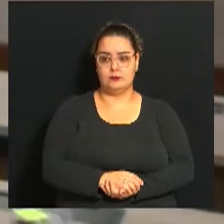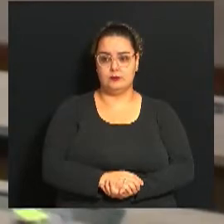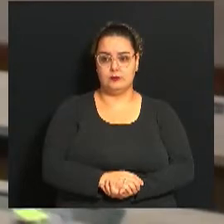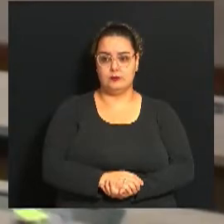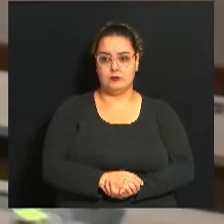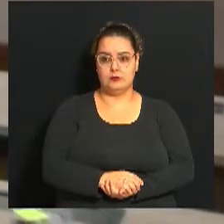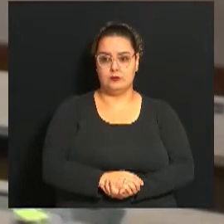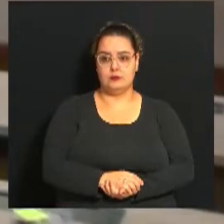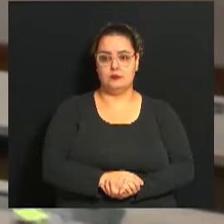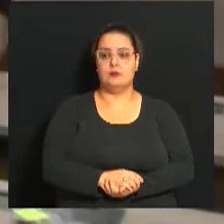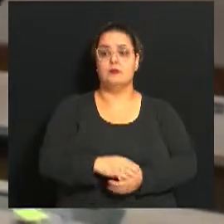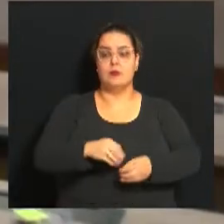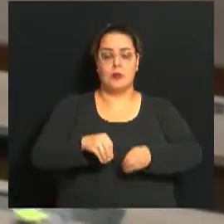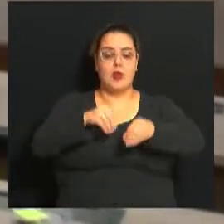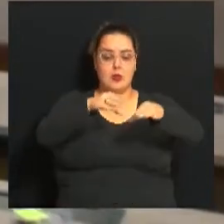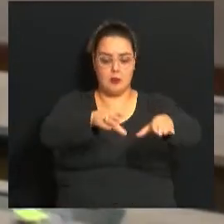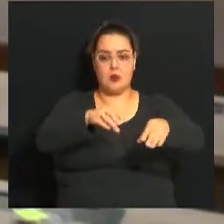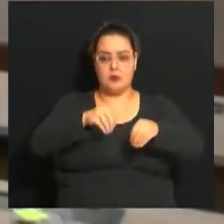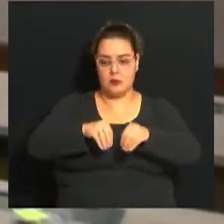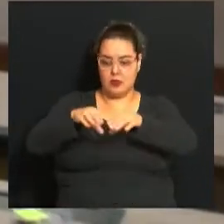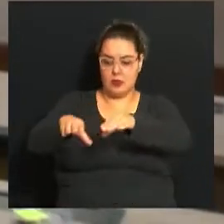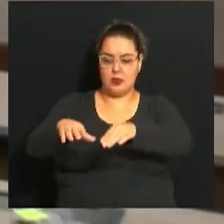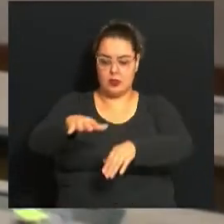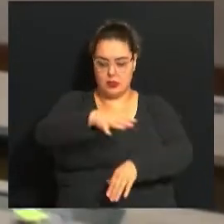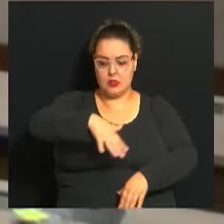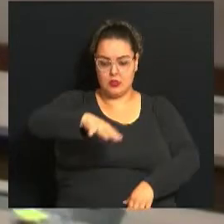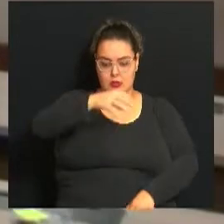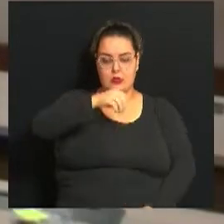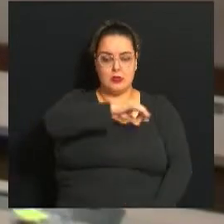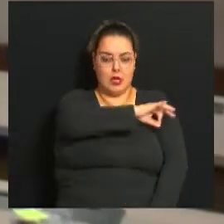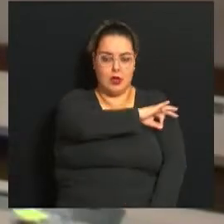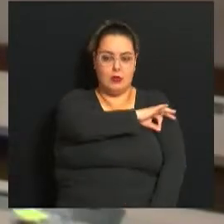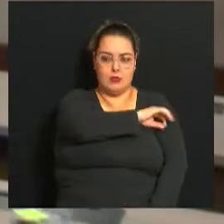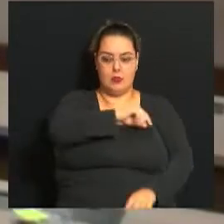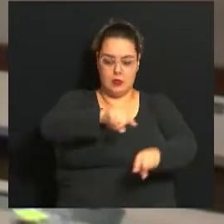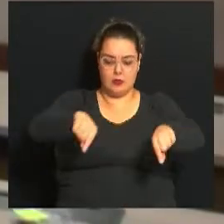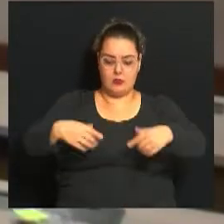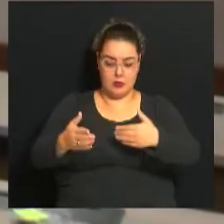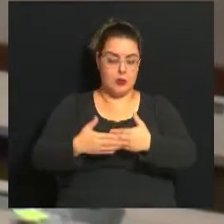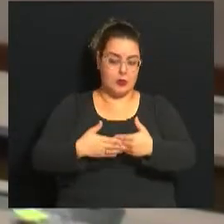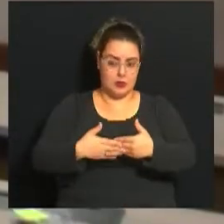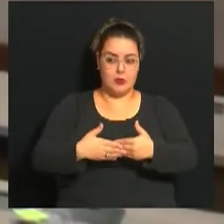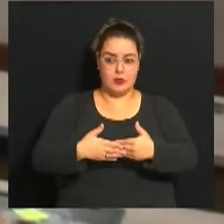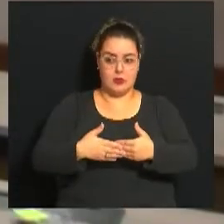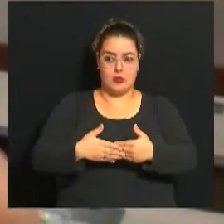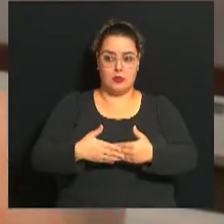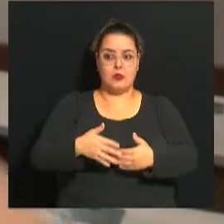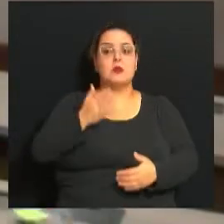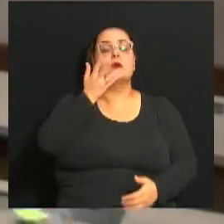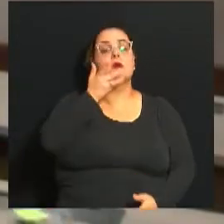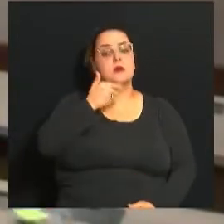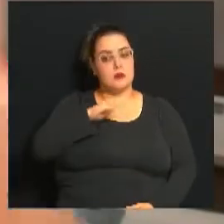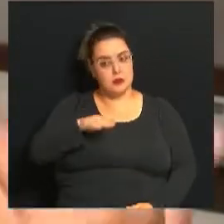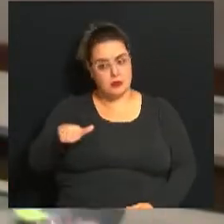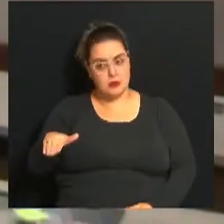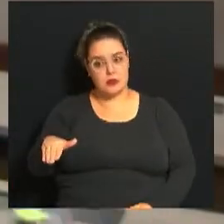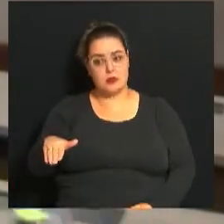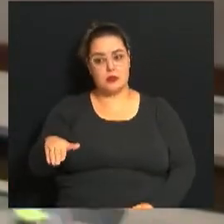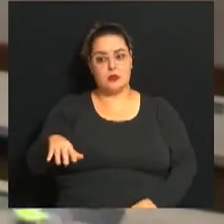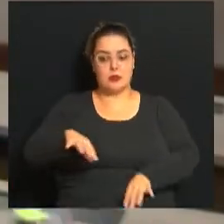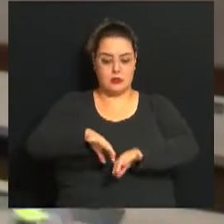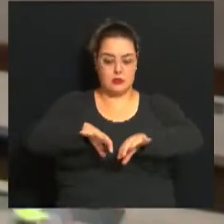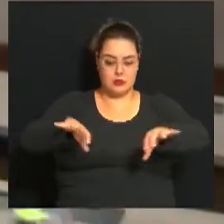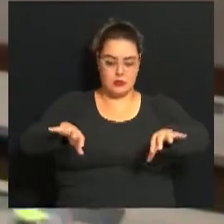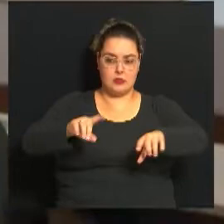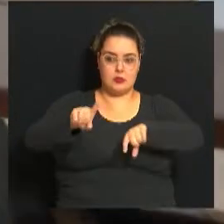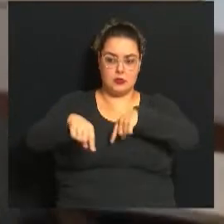transferiu, né, para outras repartições da prefeitura, fechou uma sala e essas crianças dessa sala foi também dividida nas outras salas